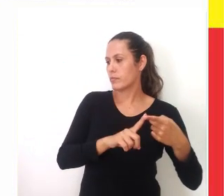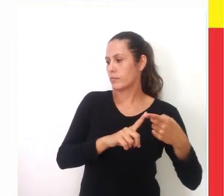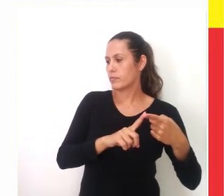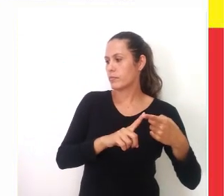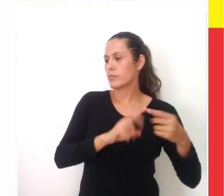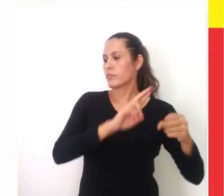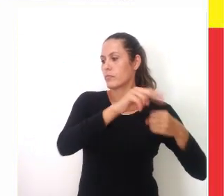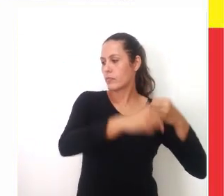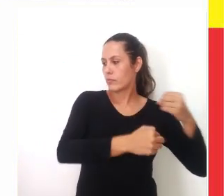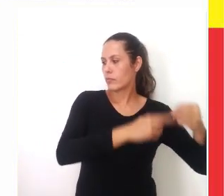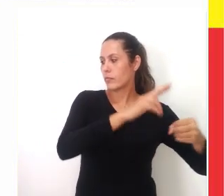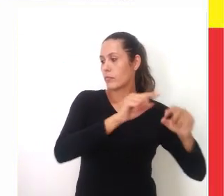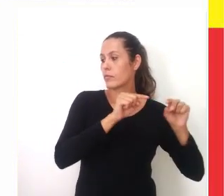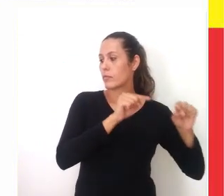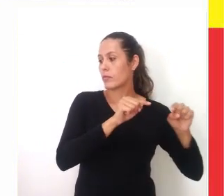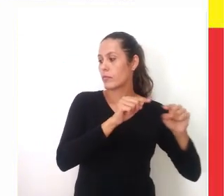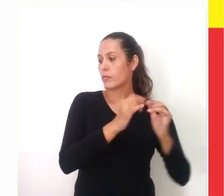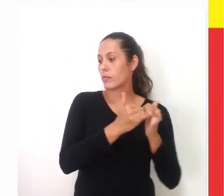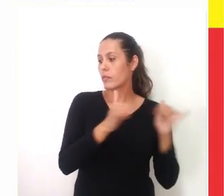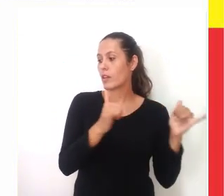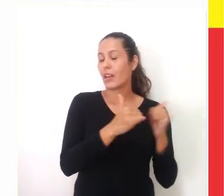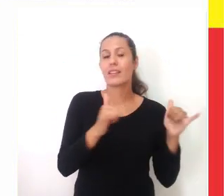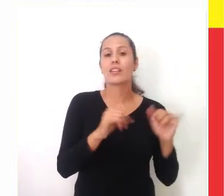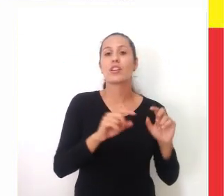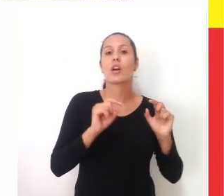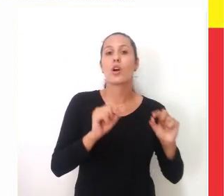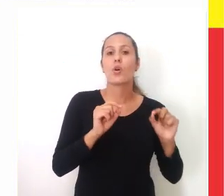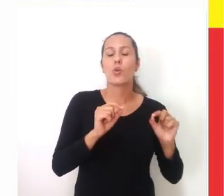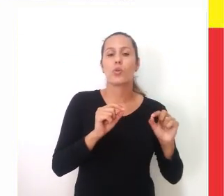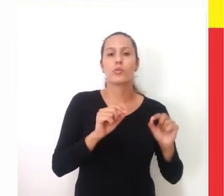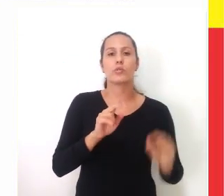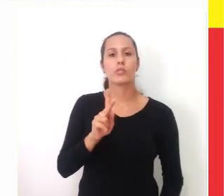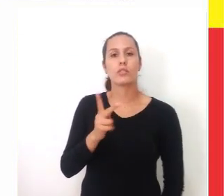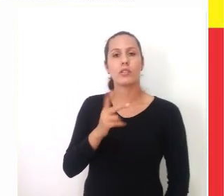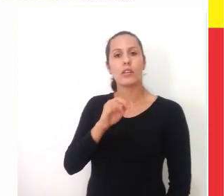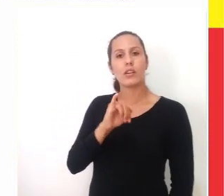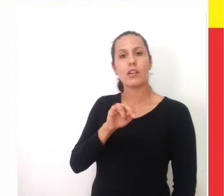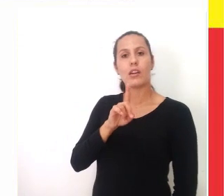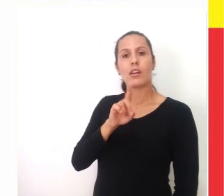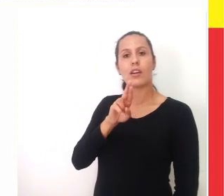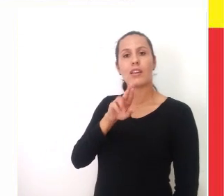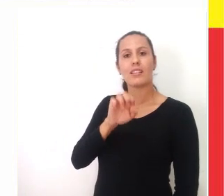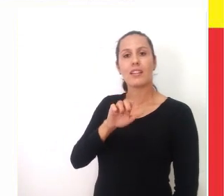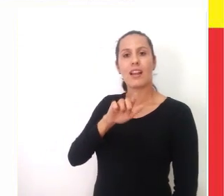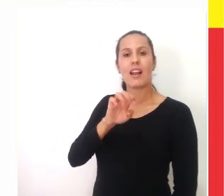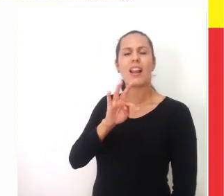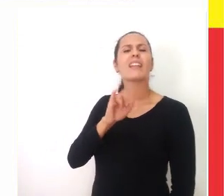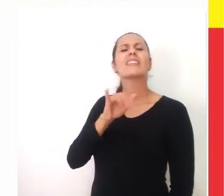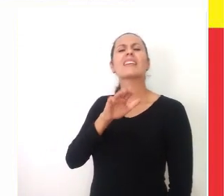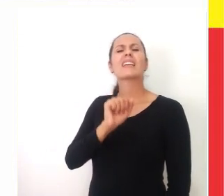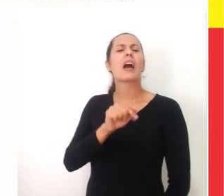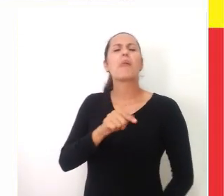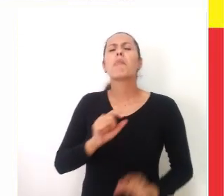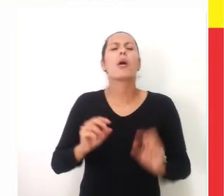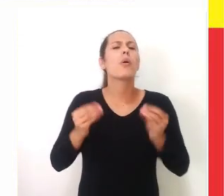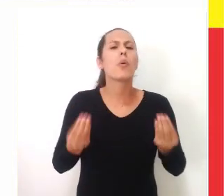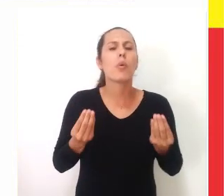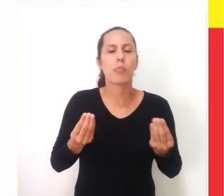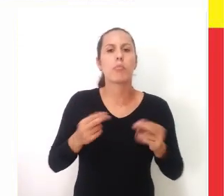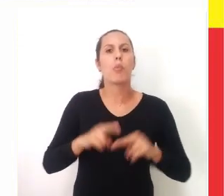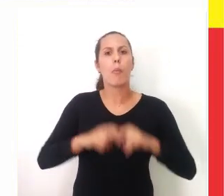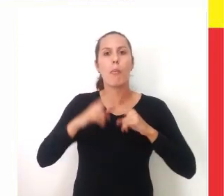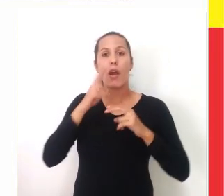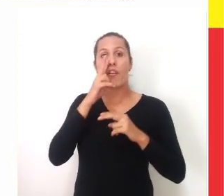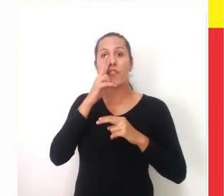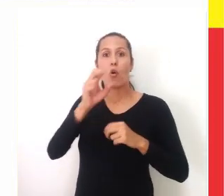renovável, energia que vem das hidrelétricas. Como funciona? Através